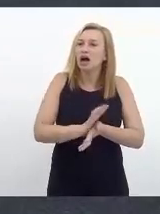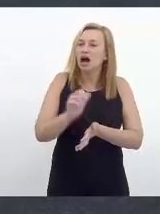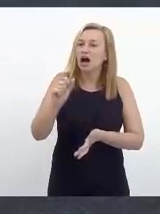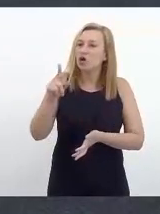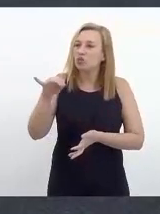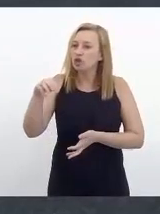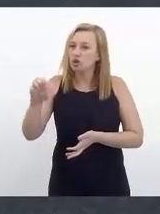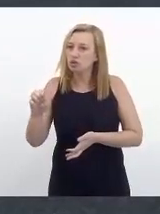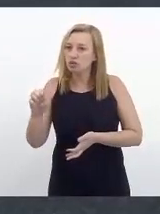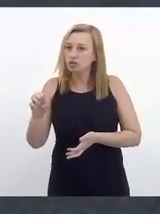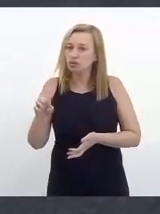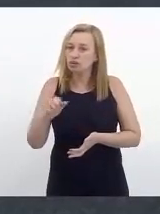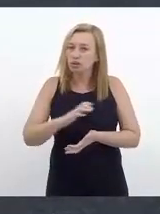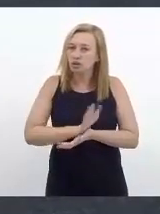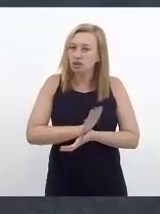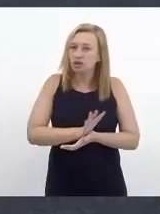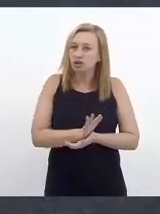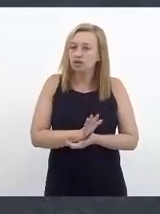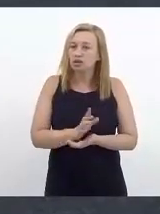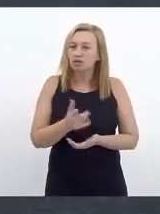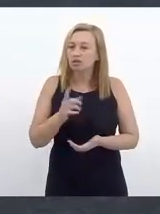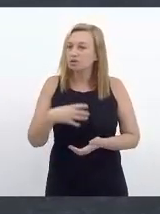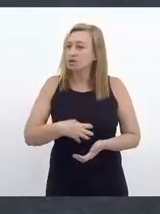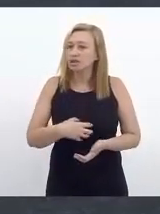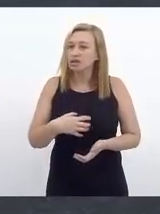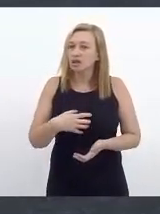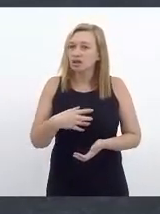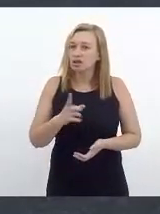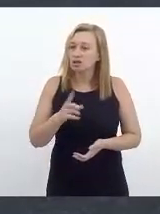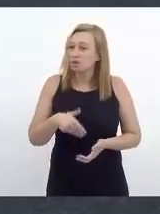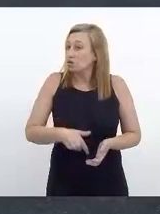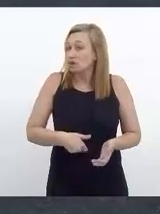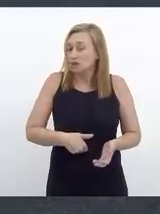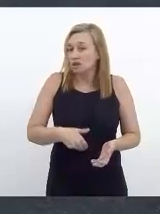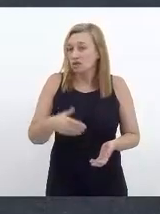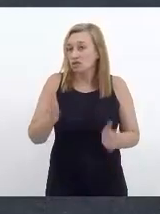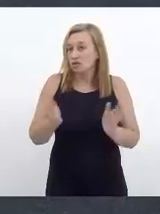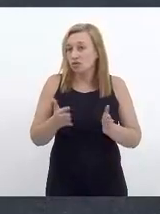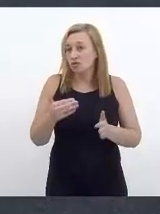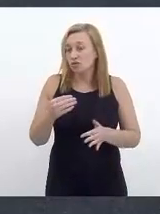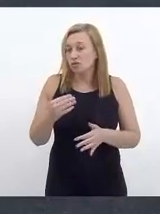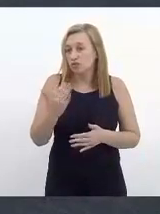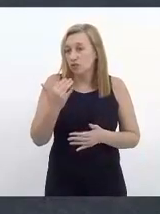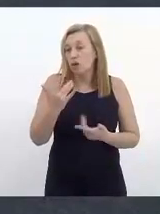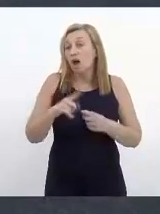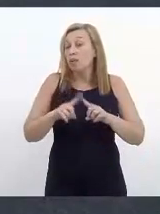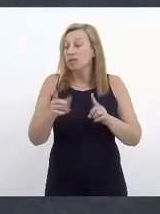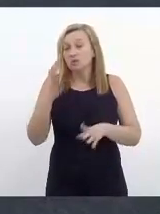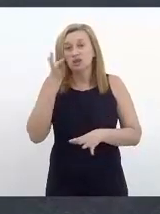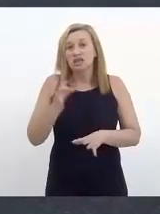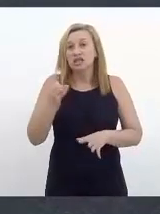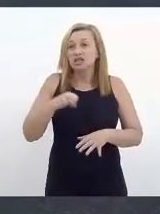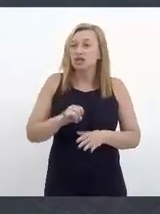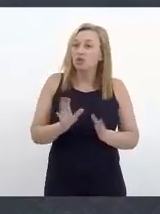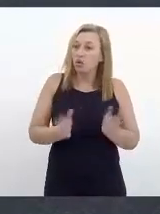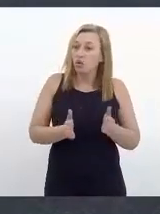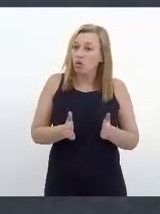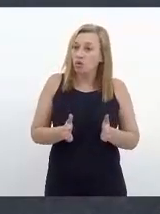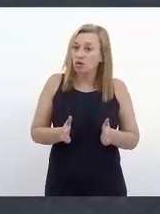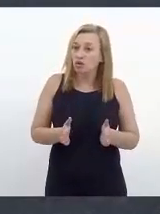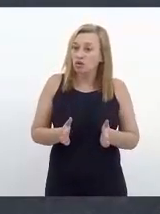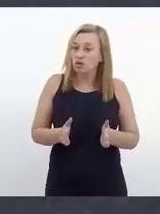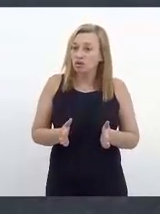a aposentadoria, e a gente não passou fome. Mas eu não sei se hoje nós estivéssemos nessa condição, se